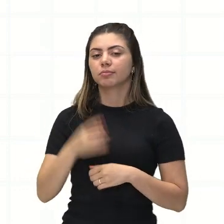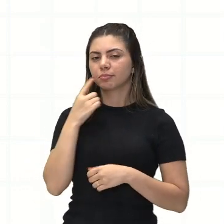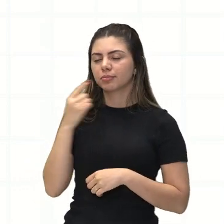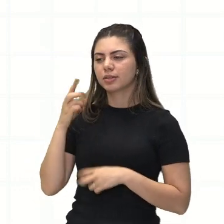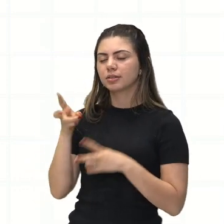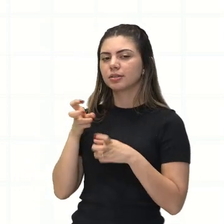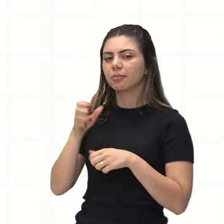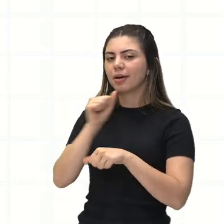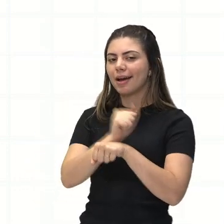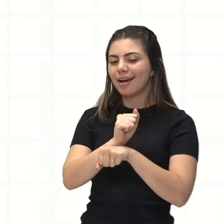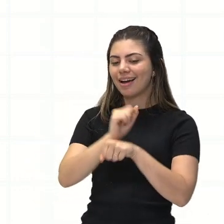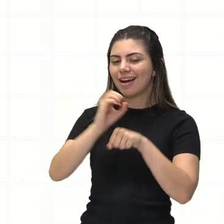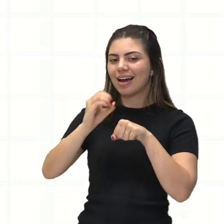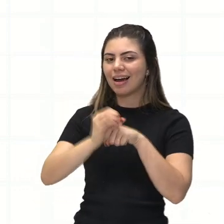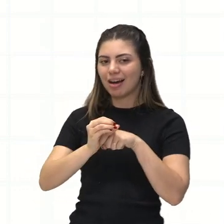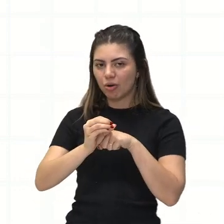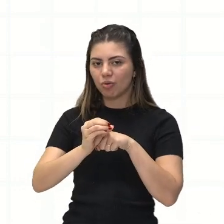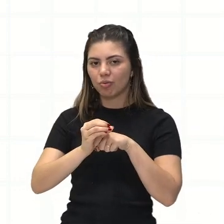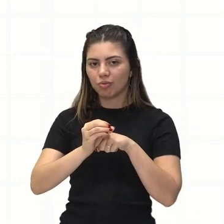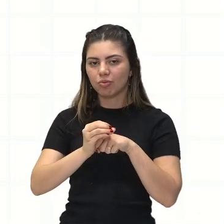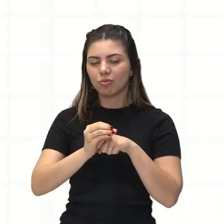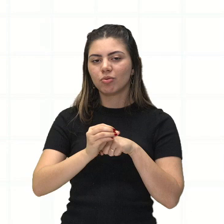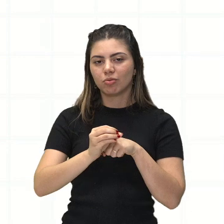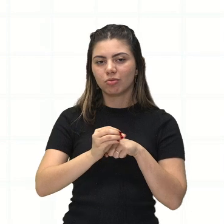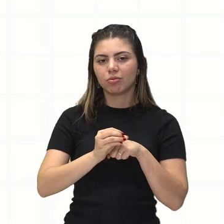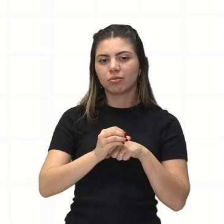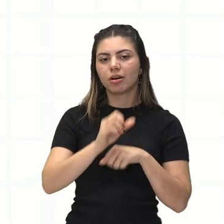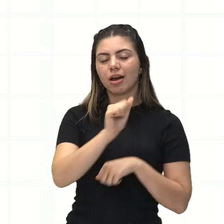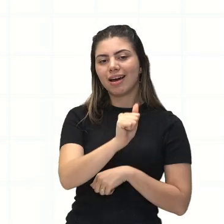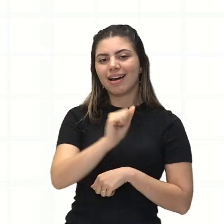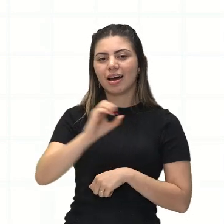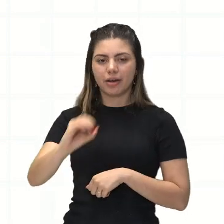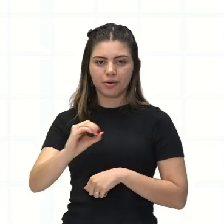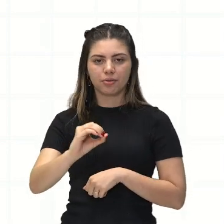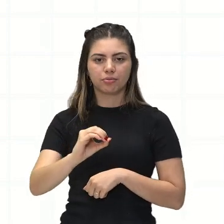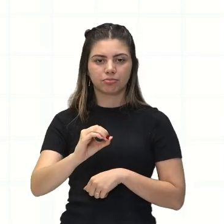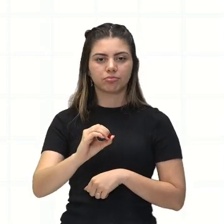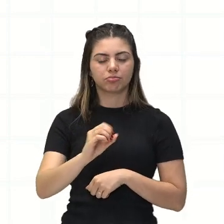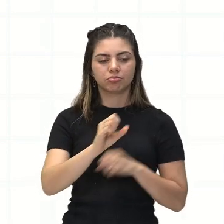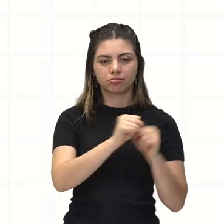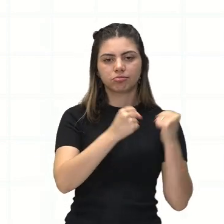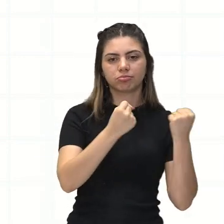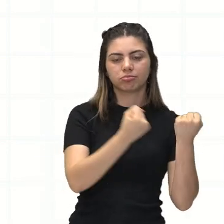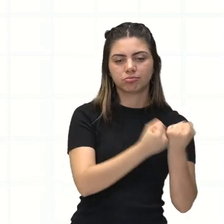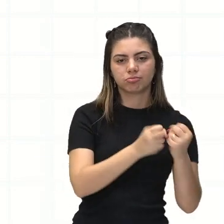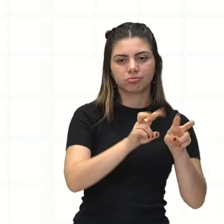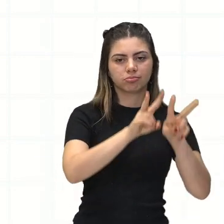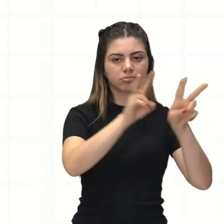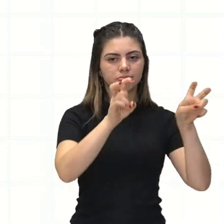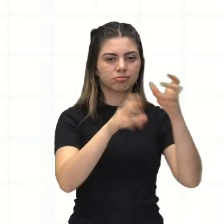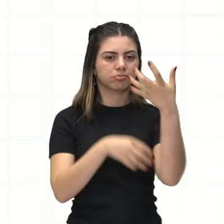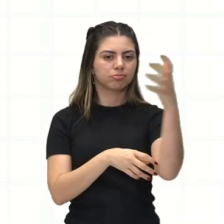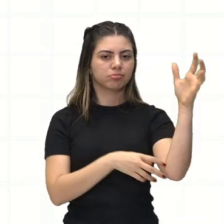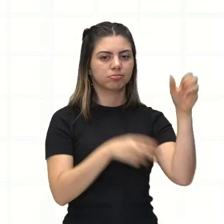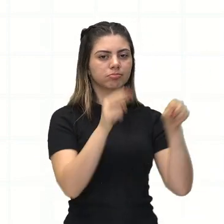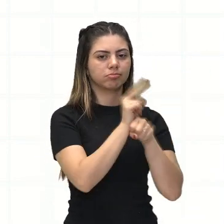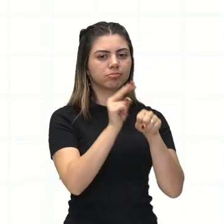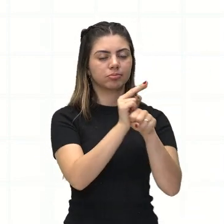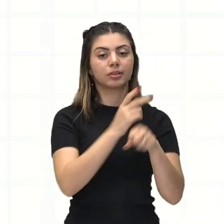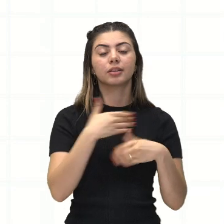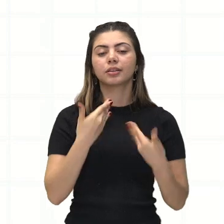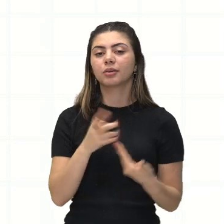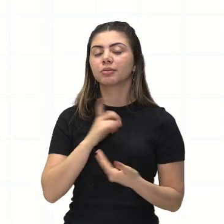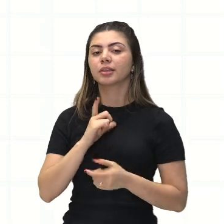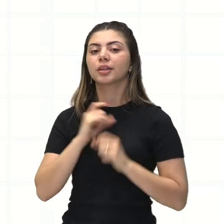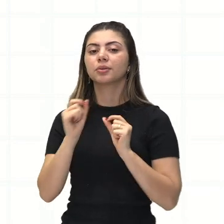ao seminário sobre preservação ambiental. E eu tenho a preposição a